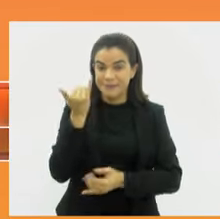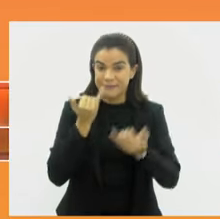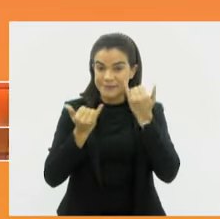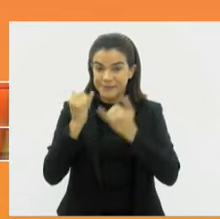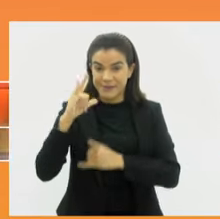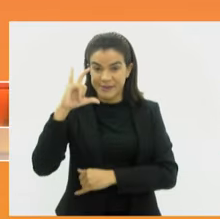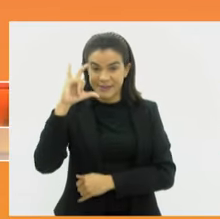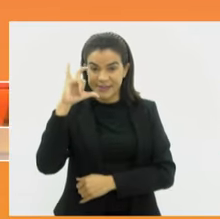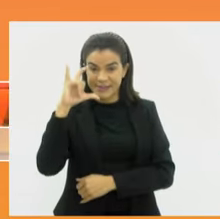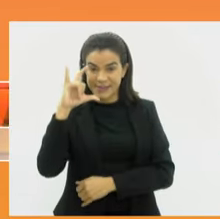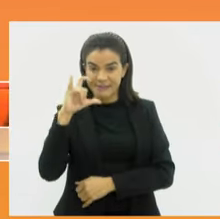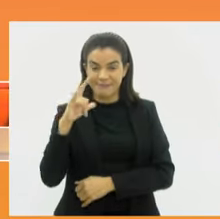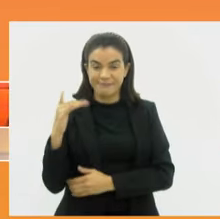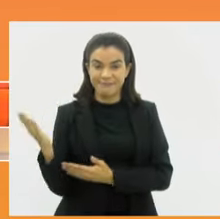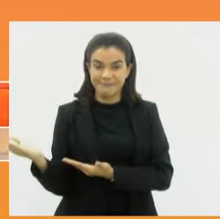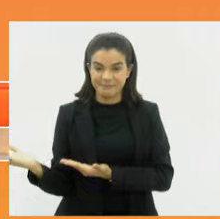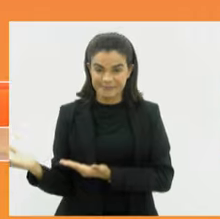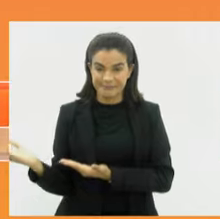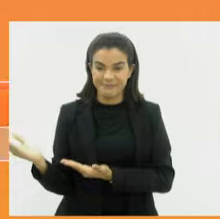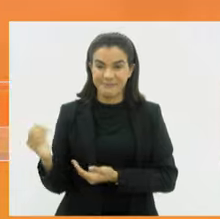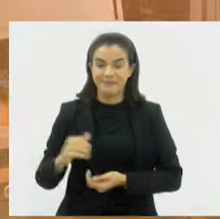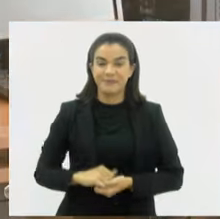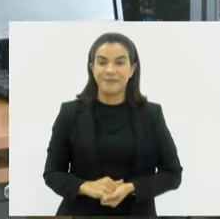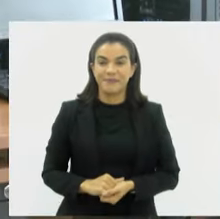Instagram Balé aos 60.